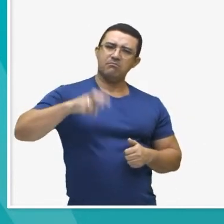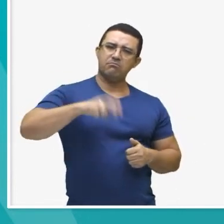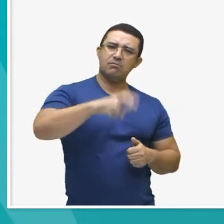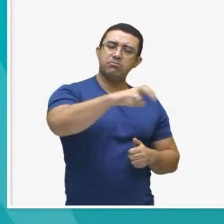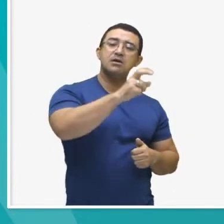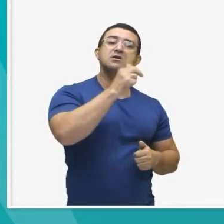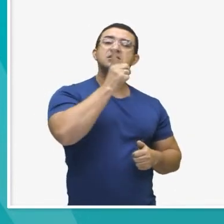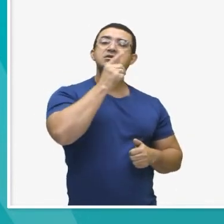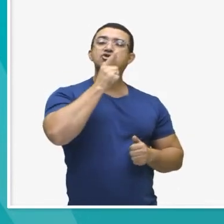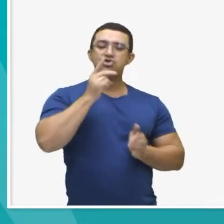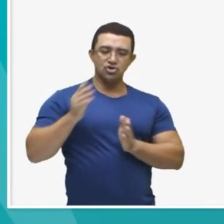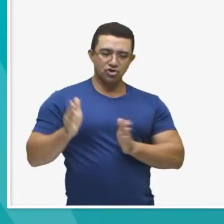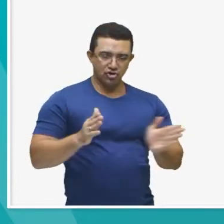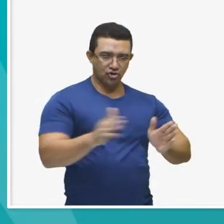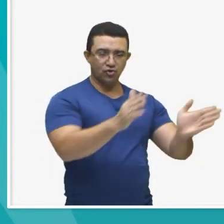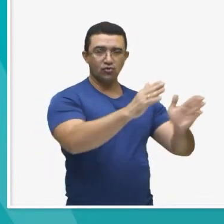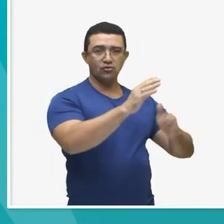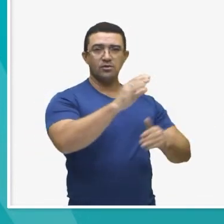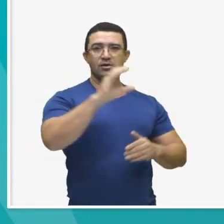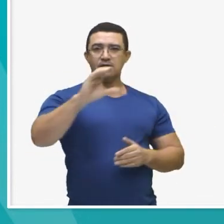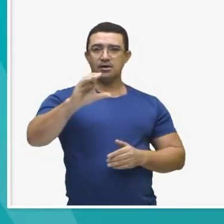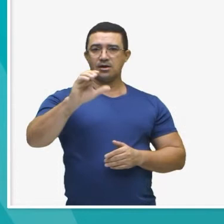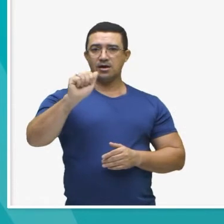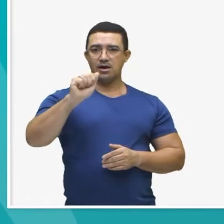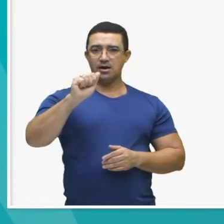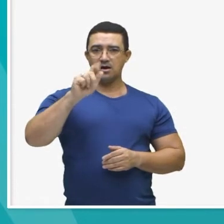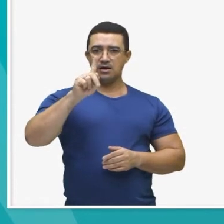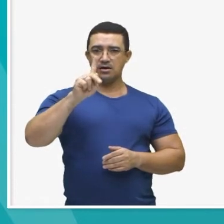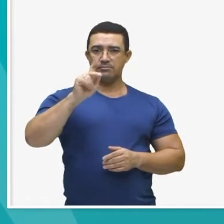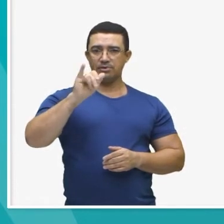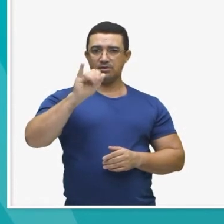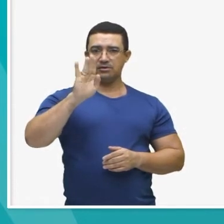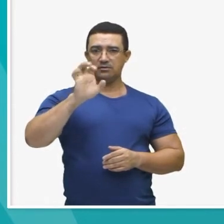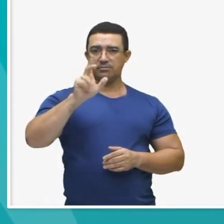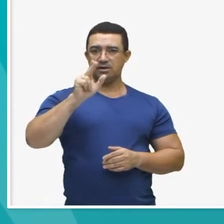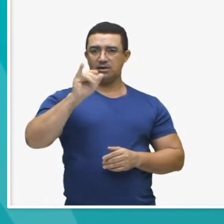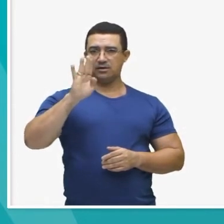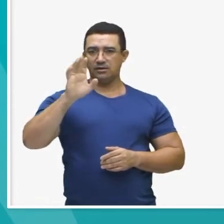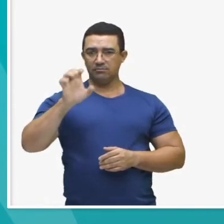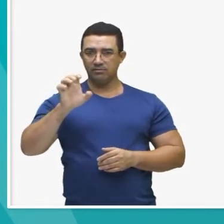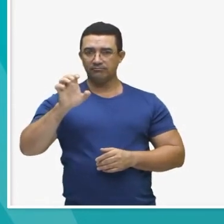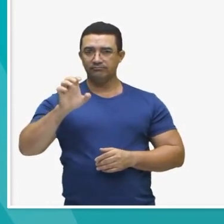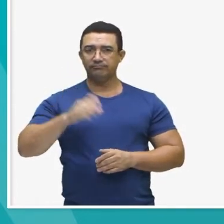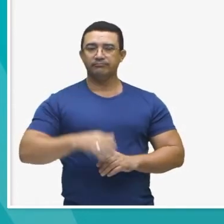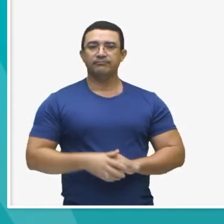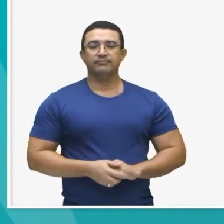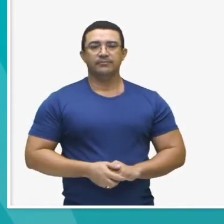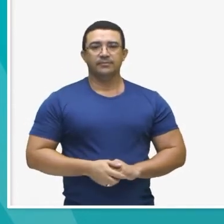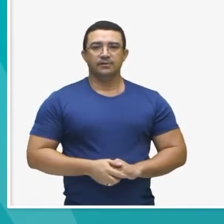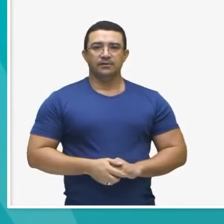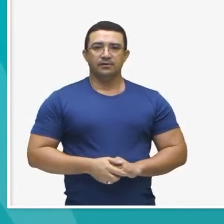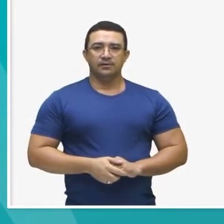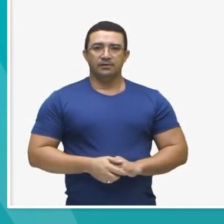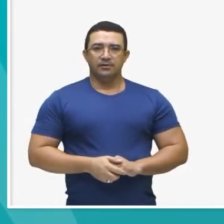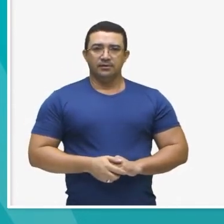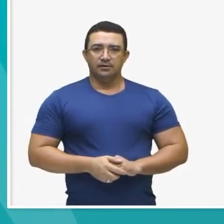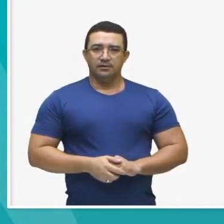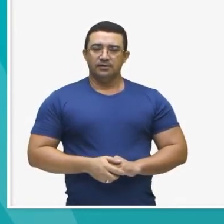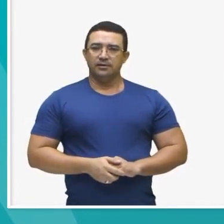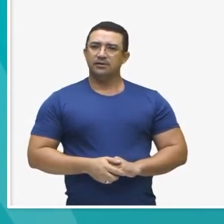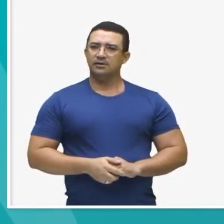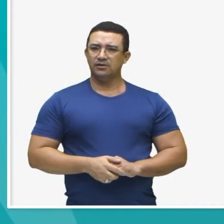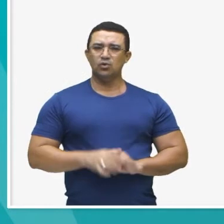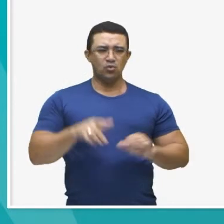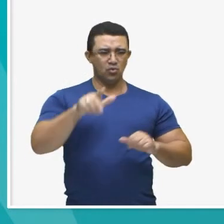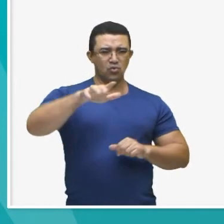Então ele vai trilhando, acompanhando o leito desse rio, que também está bem ralo, vamos dizer assim, está bem seco.